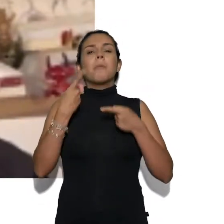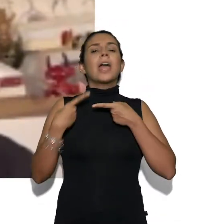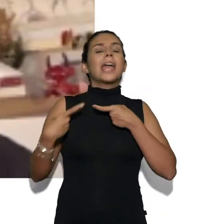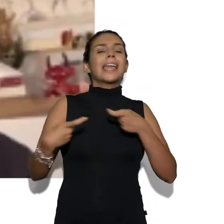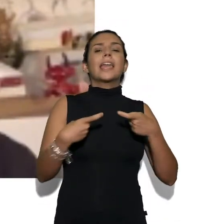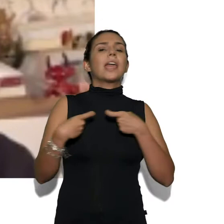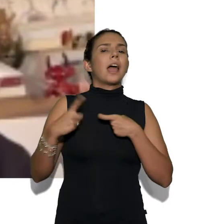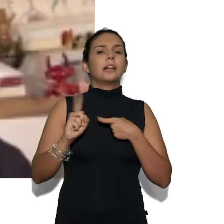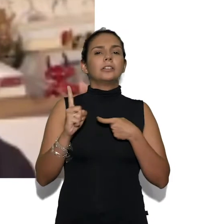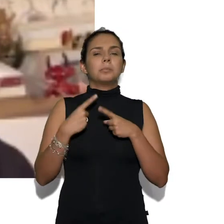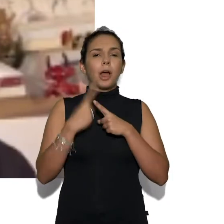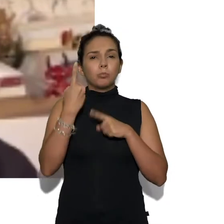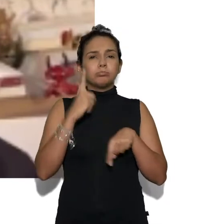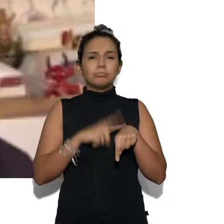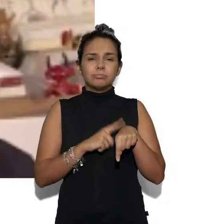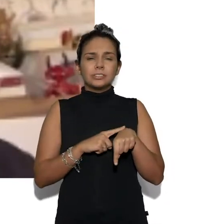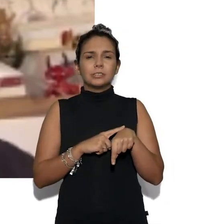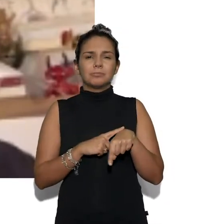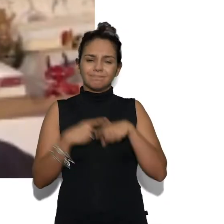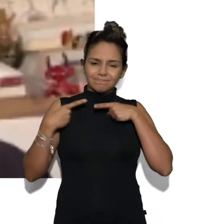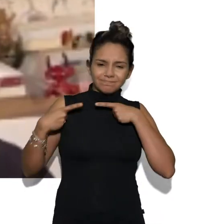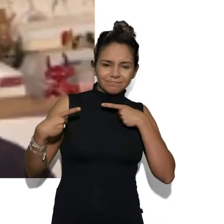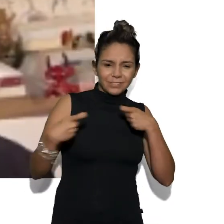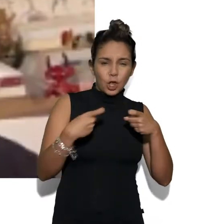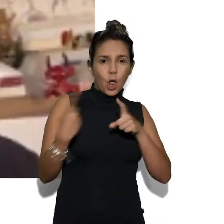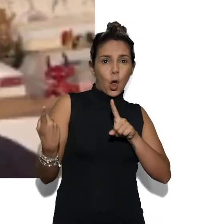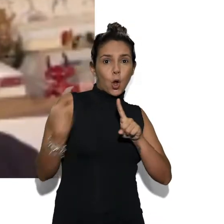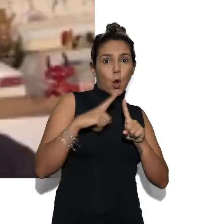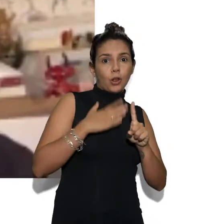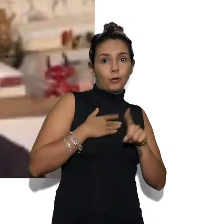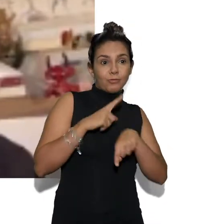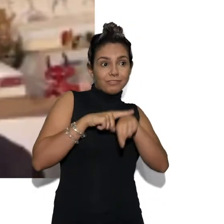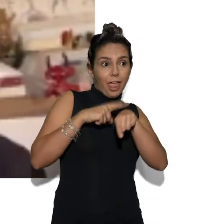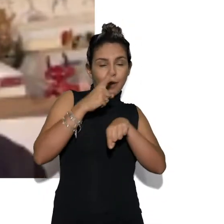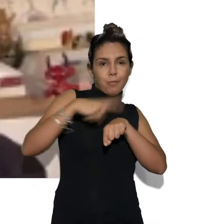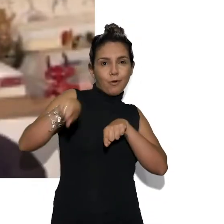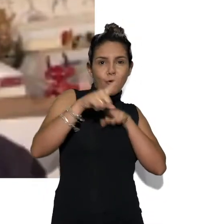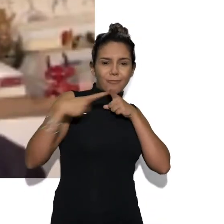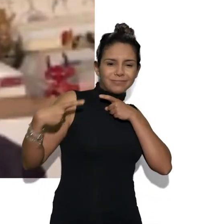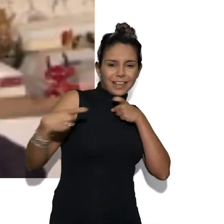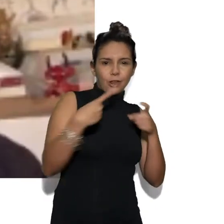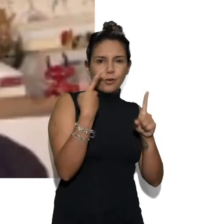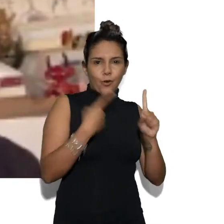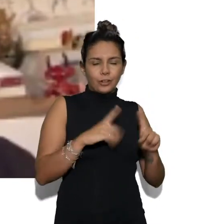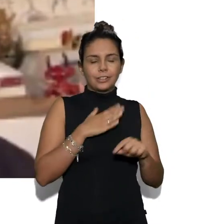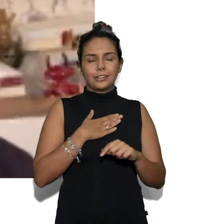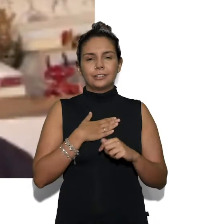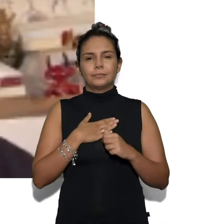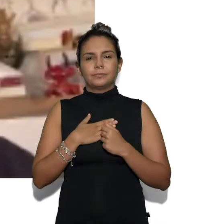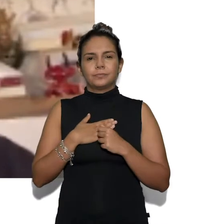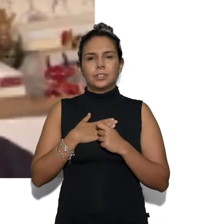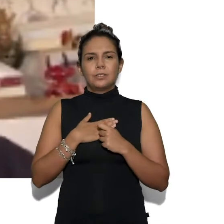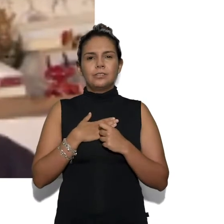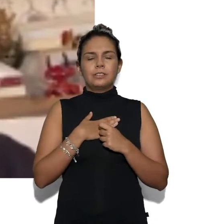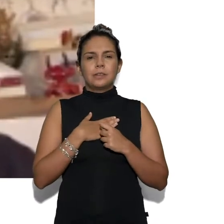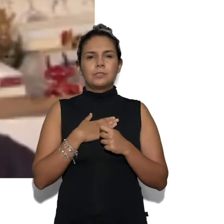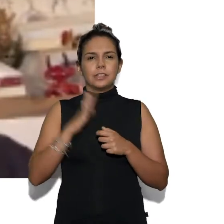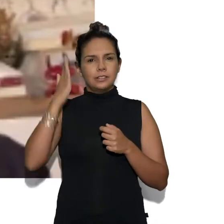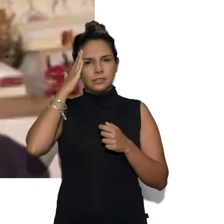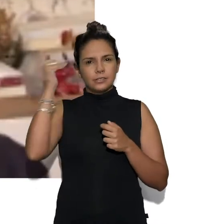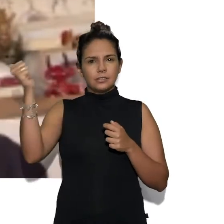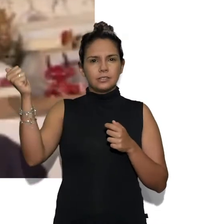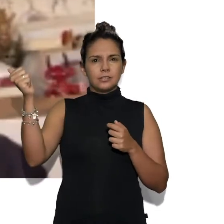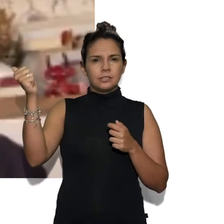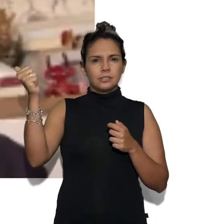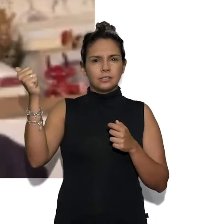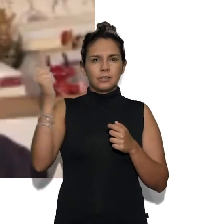guerra, mas é um tempo que guerreia contra nós. Eu acho que quis ter a certeza de saber o